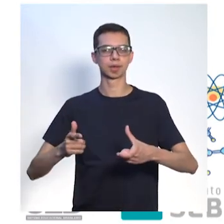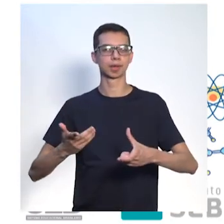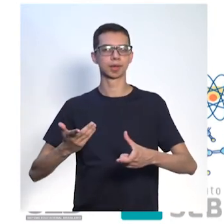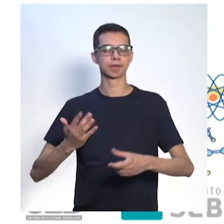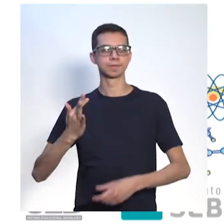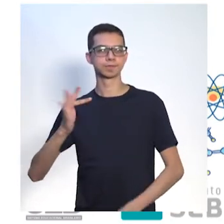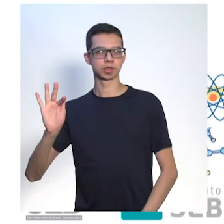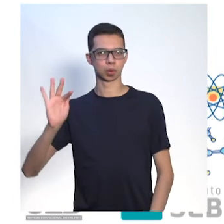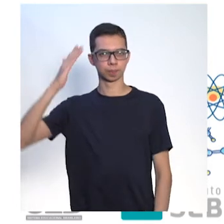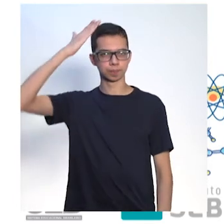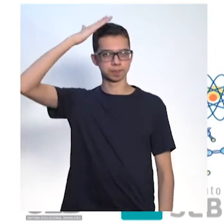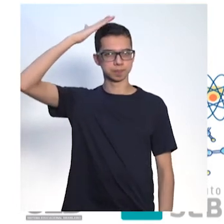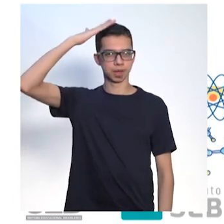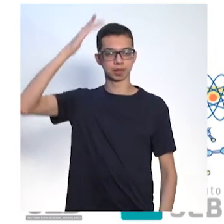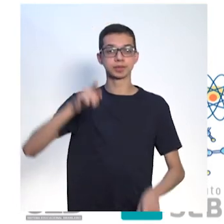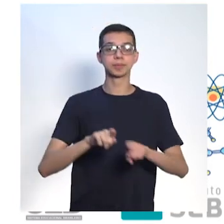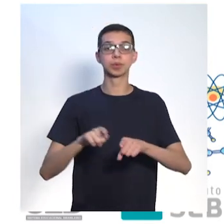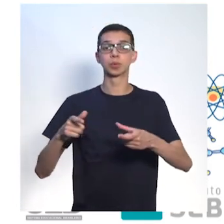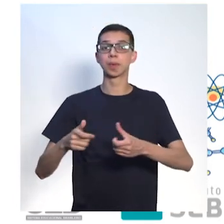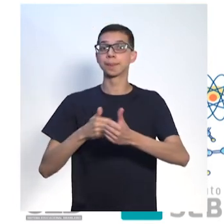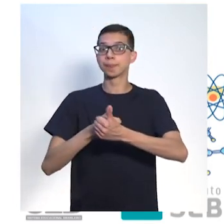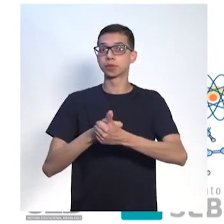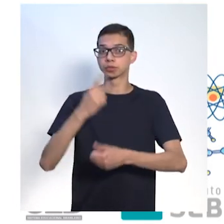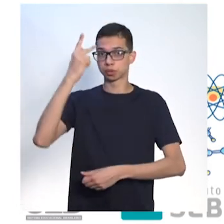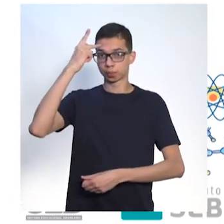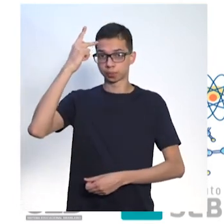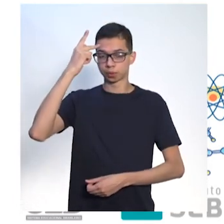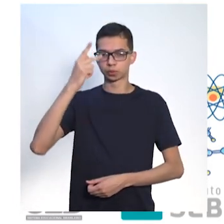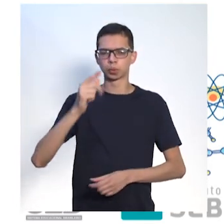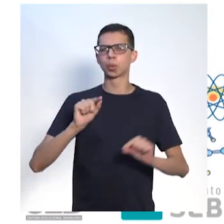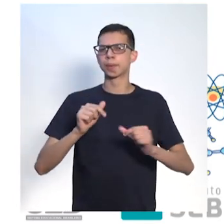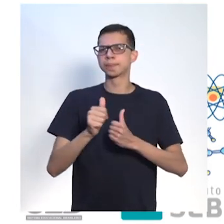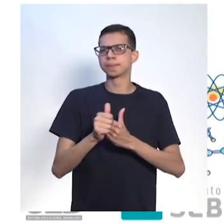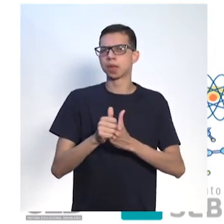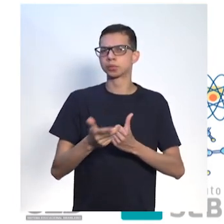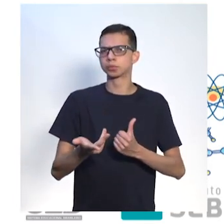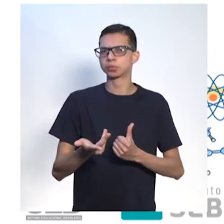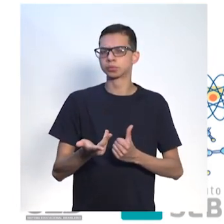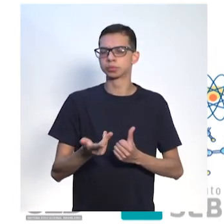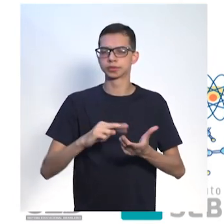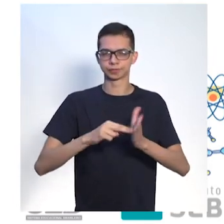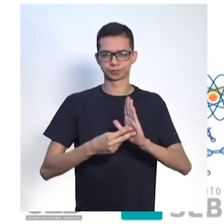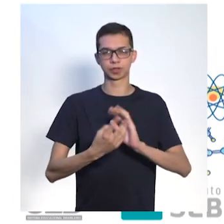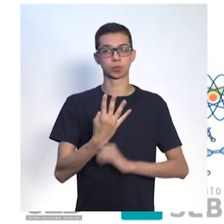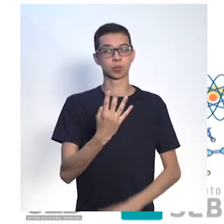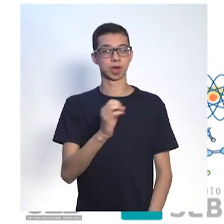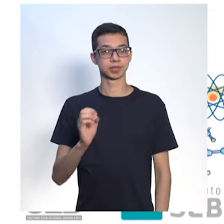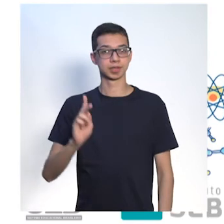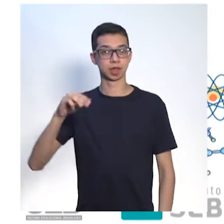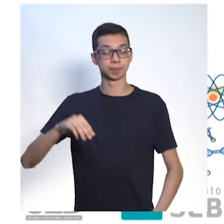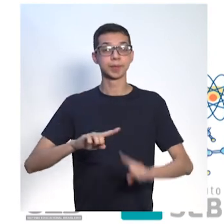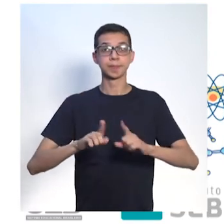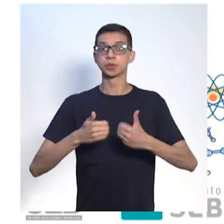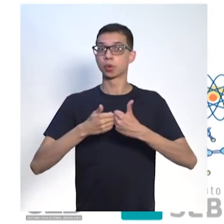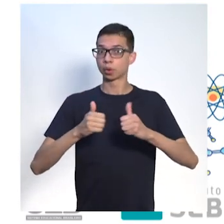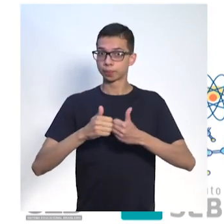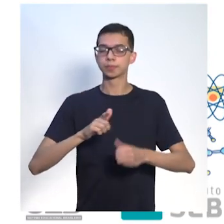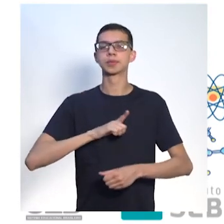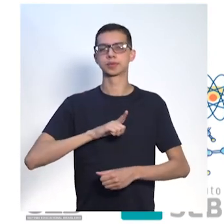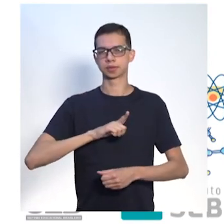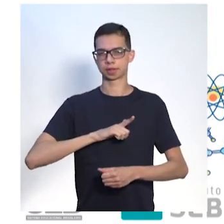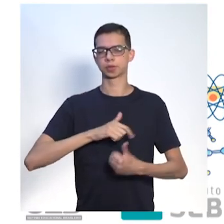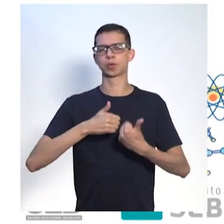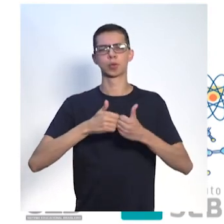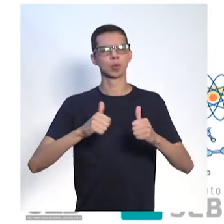região aí na beiradinha, próxima a São Paulo. O que você quer dizer com próximo? 400 quilômetros. Só que com muito ônibus. É uma malha